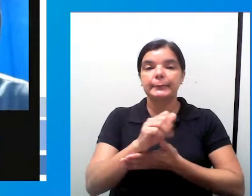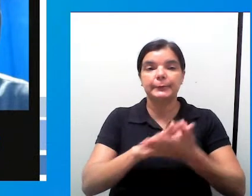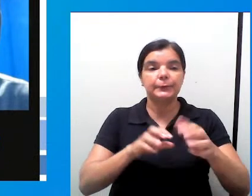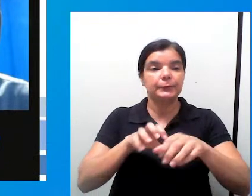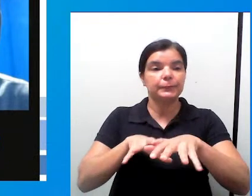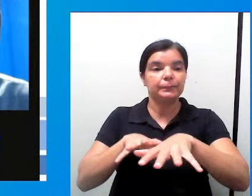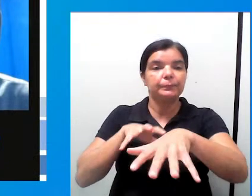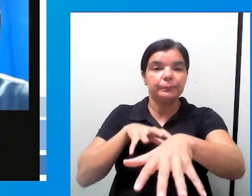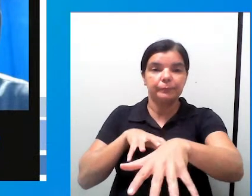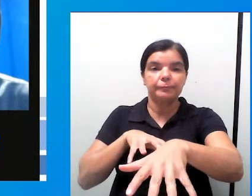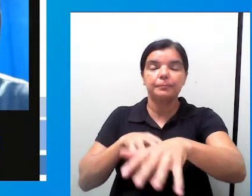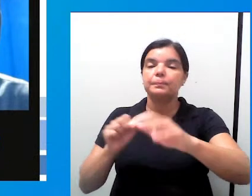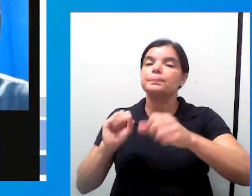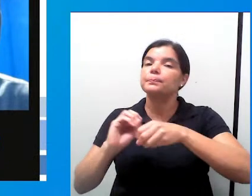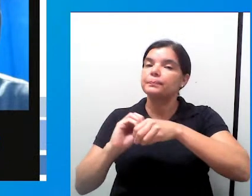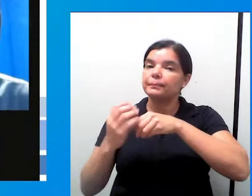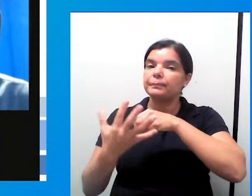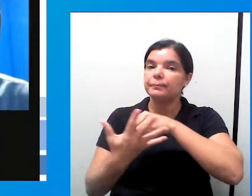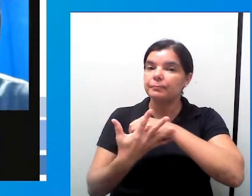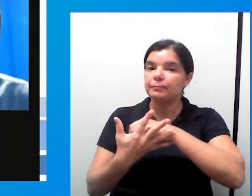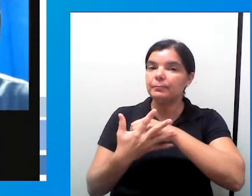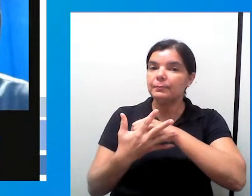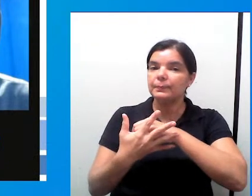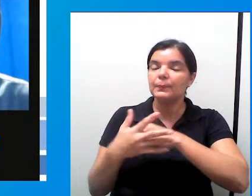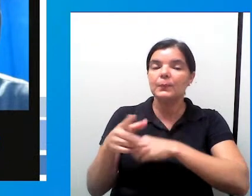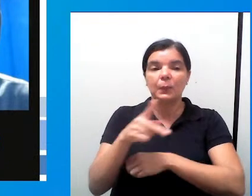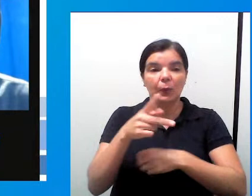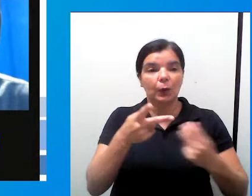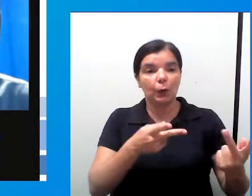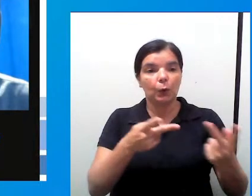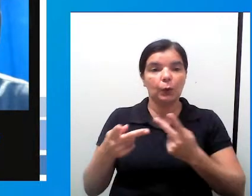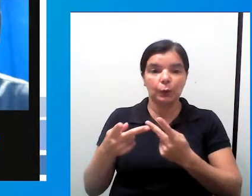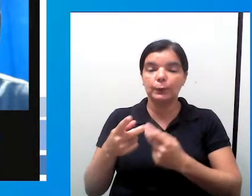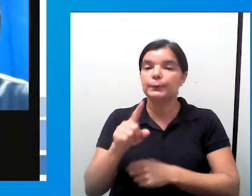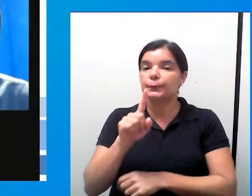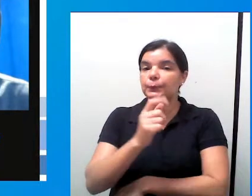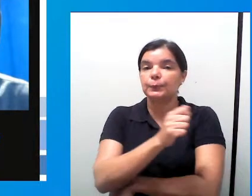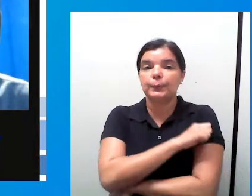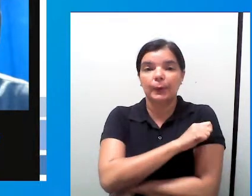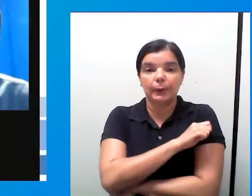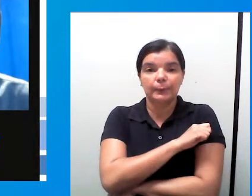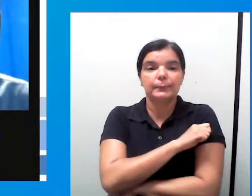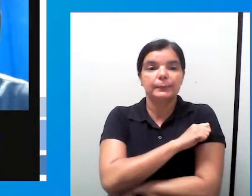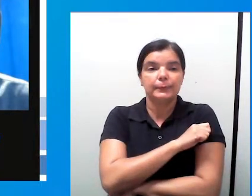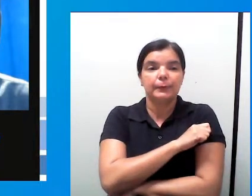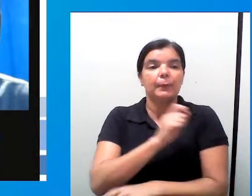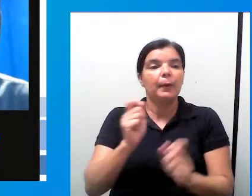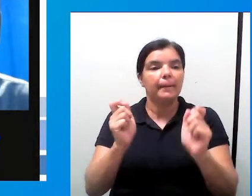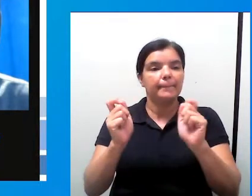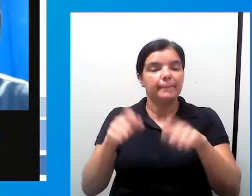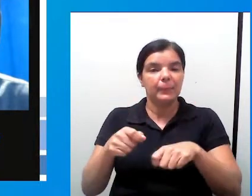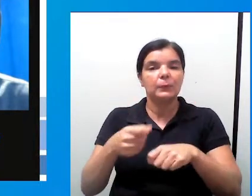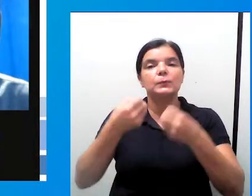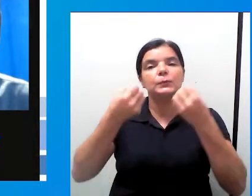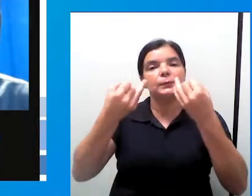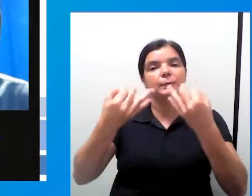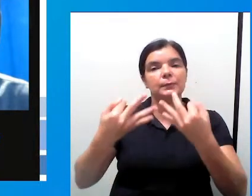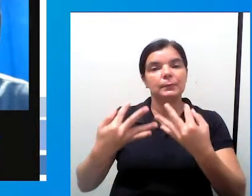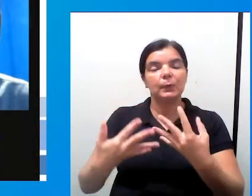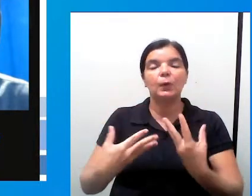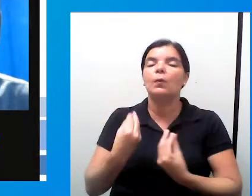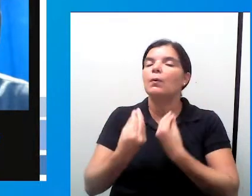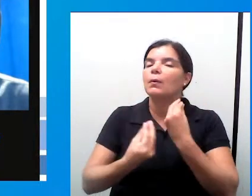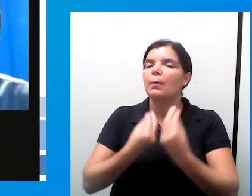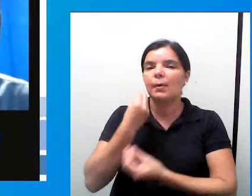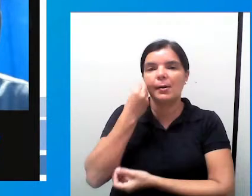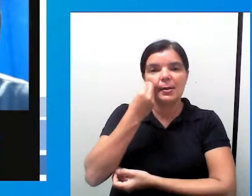período de pandemia, então os professores, eles geralmente convidavam um aluno da turma para poder o aluno relatar como é que foi a